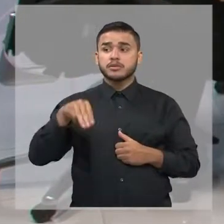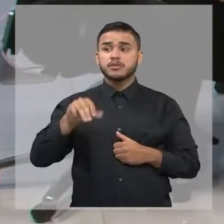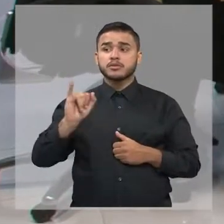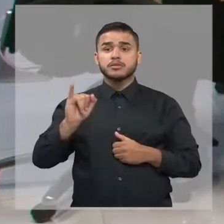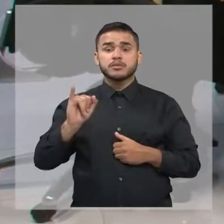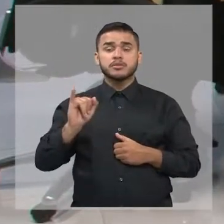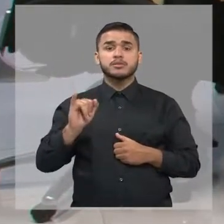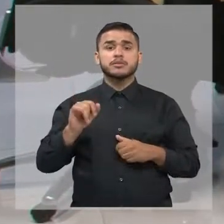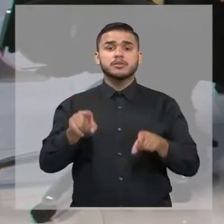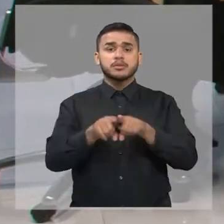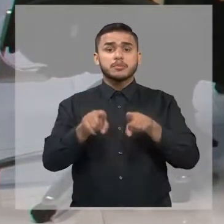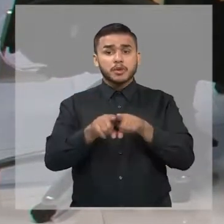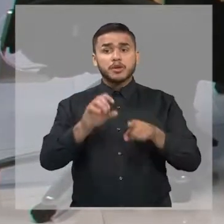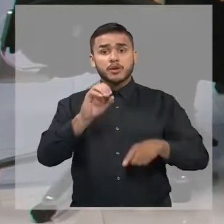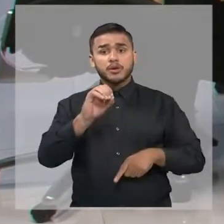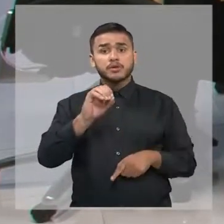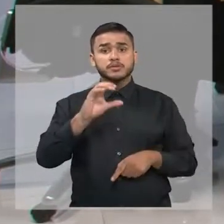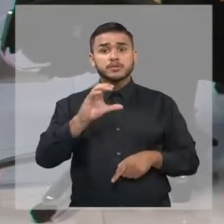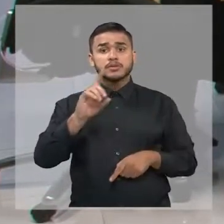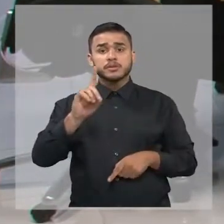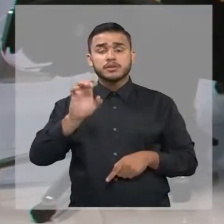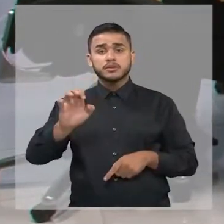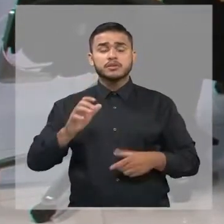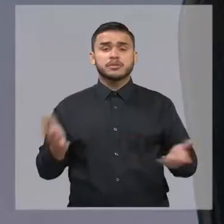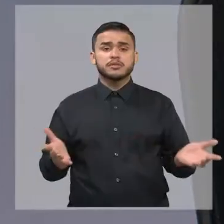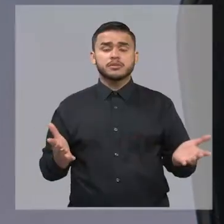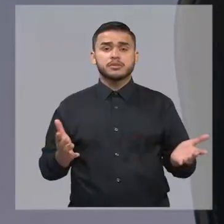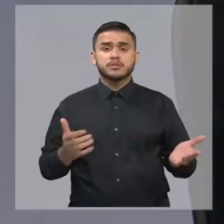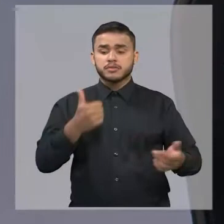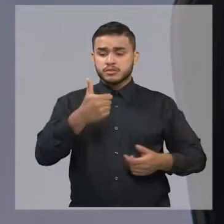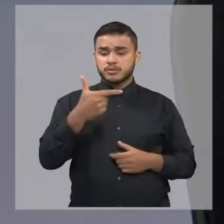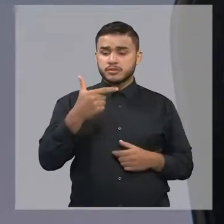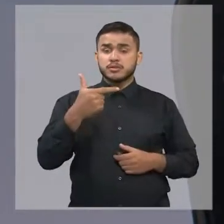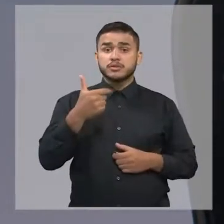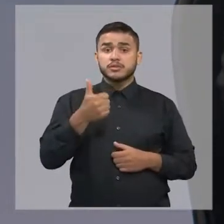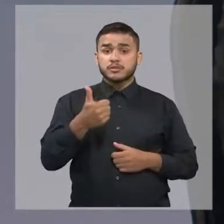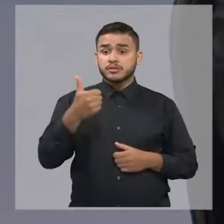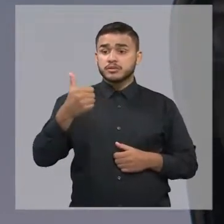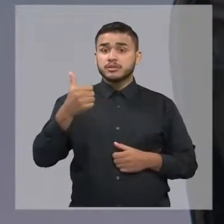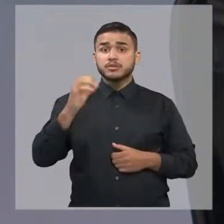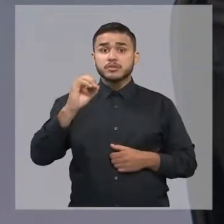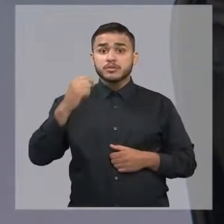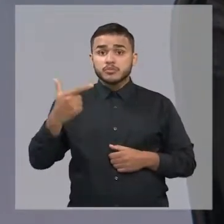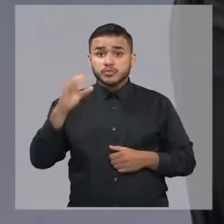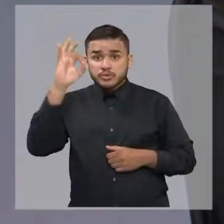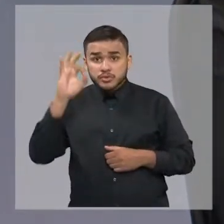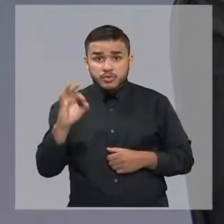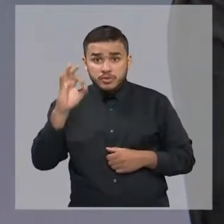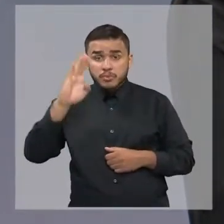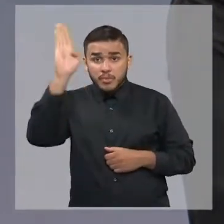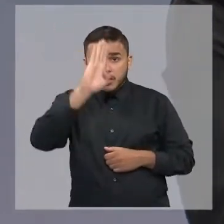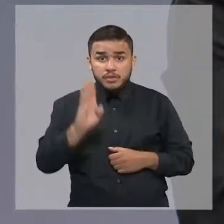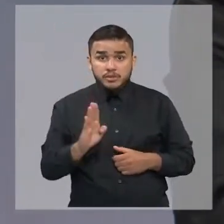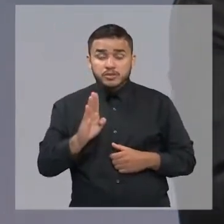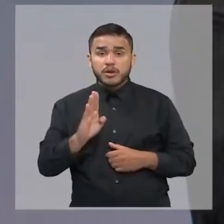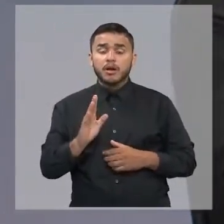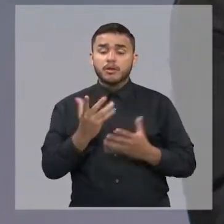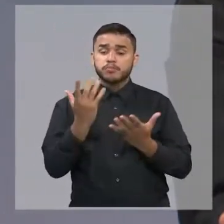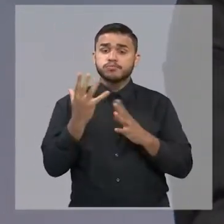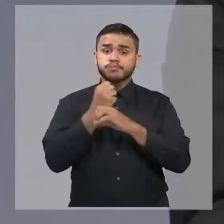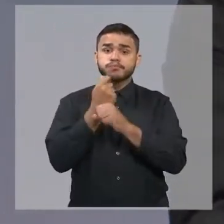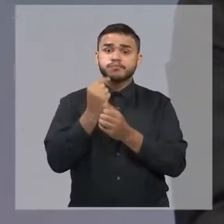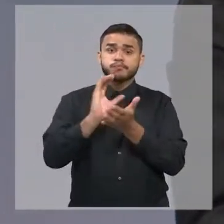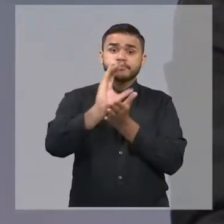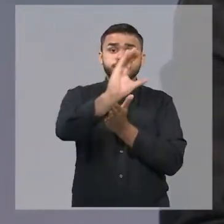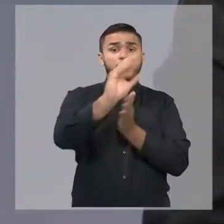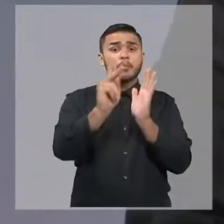OCDE. O gasto do Brasil, 6,2% do PIB do Brasil é gasto na educação. Sabe qual é o problema, Arnaldo? É porque esse dinheiro vai para o ensino